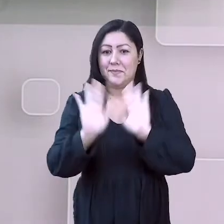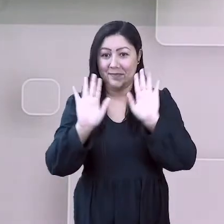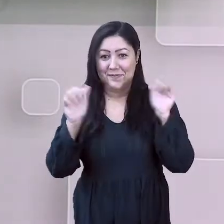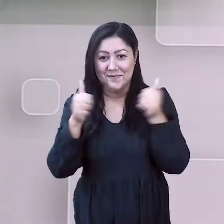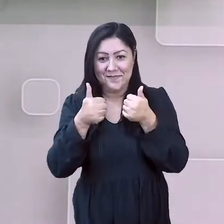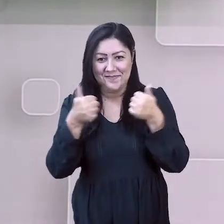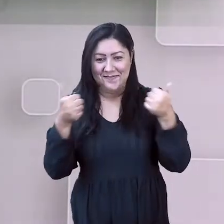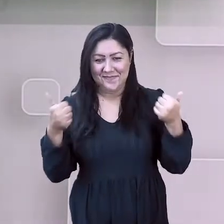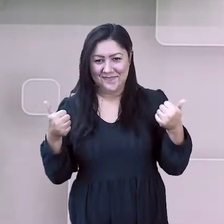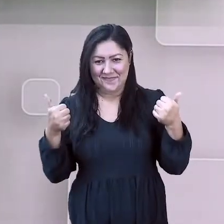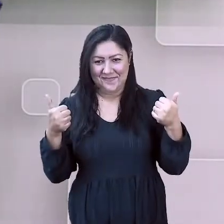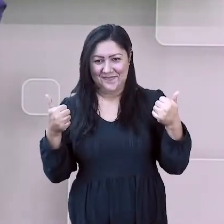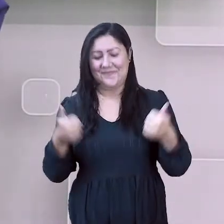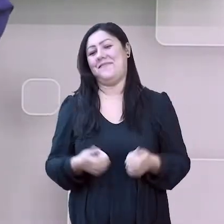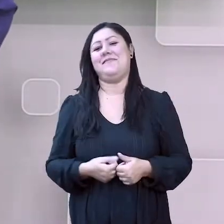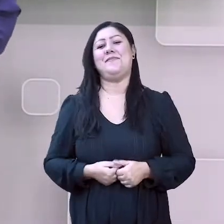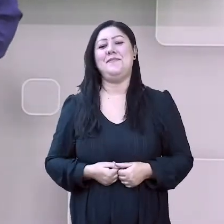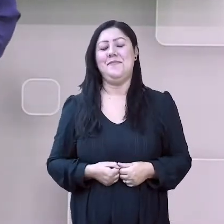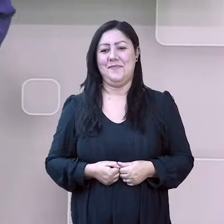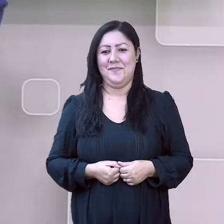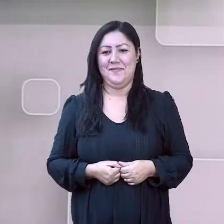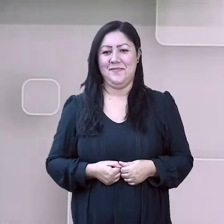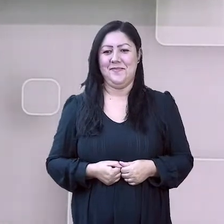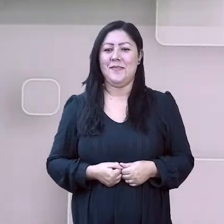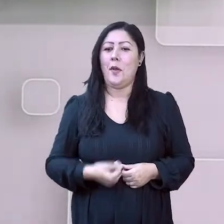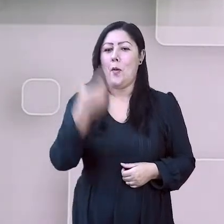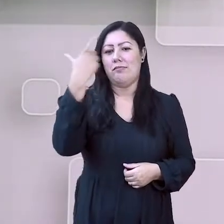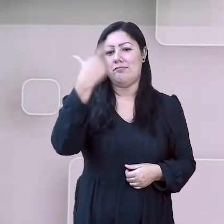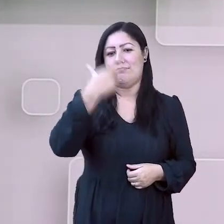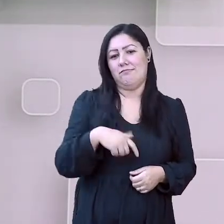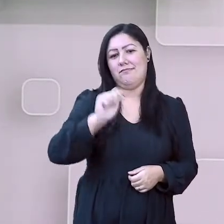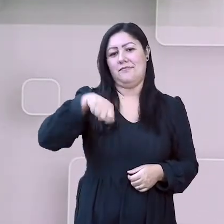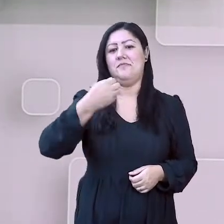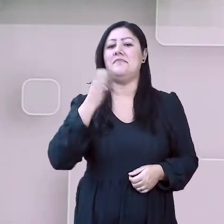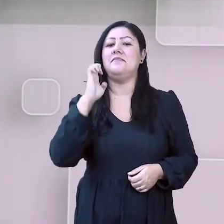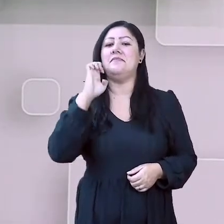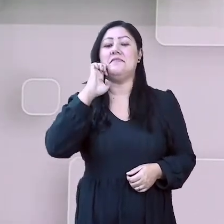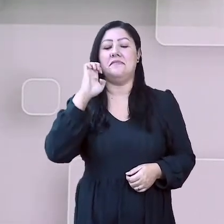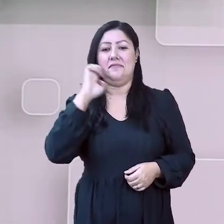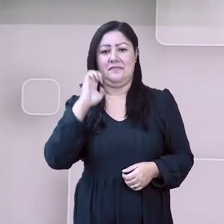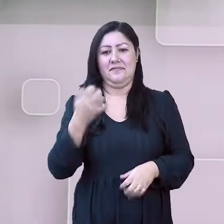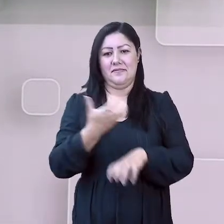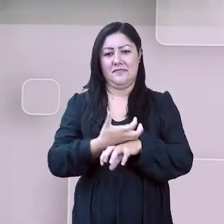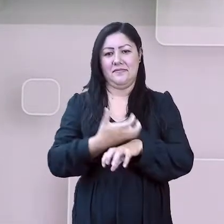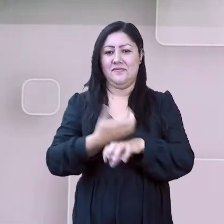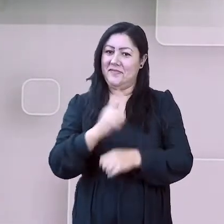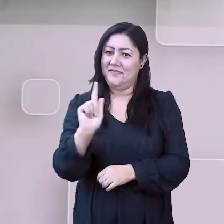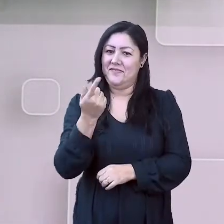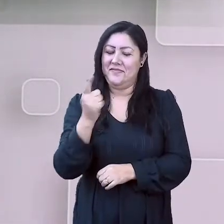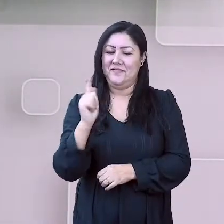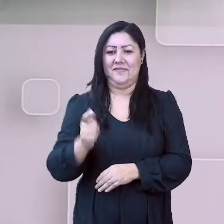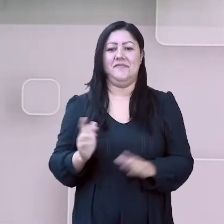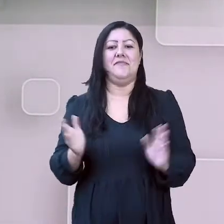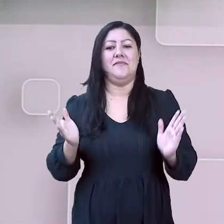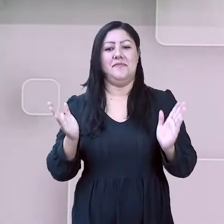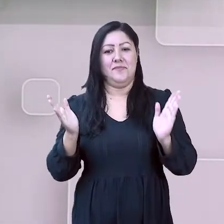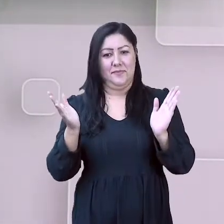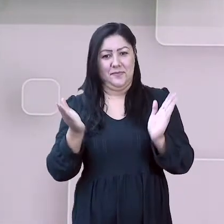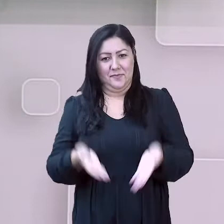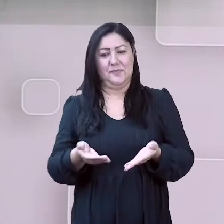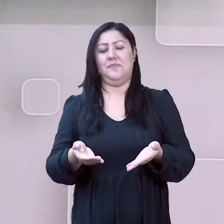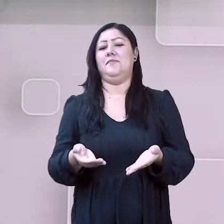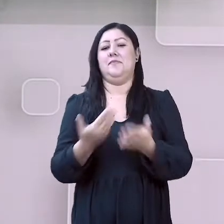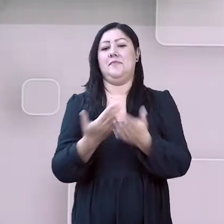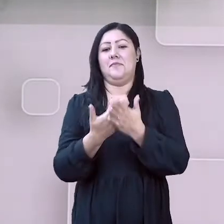Olá, estudante. Tudo bem? Eu sou Eliane, sua professora de Geografia. E essa é a nossa aula de número